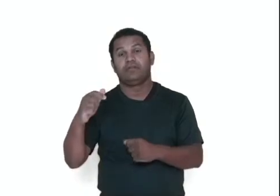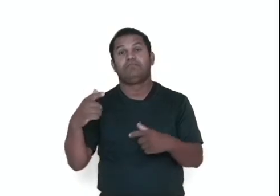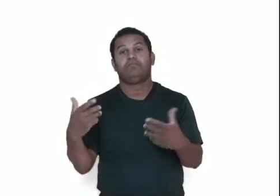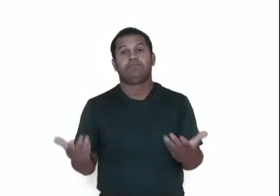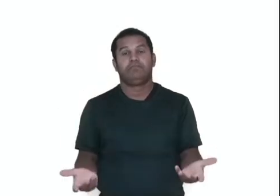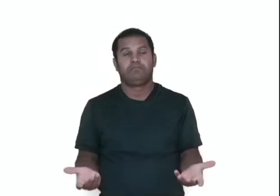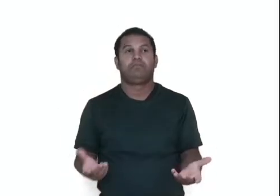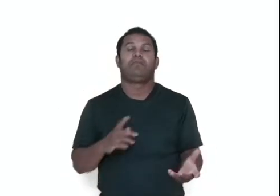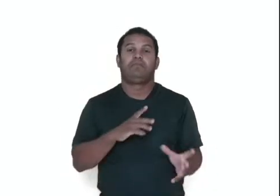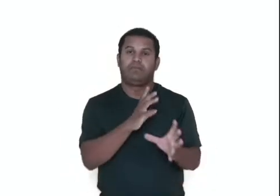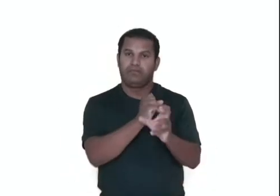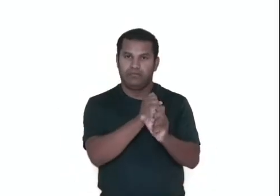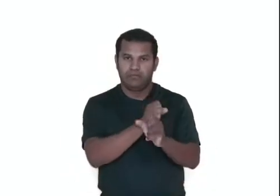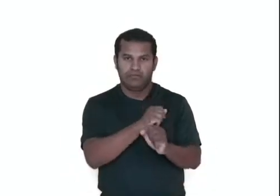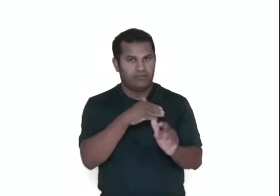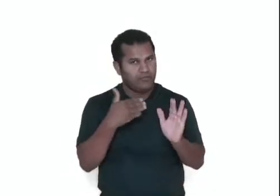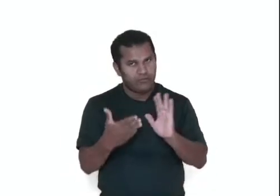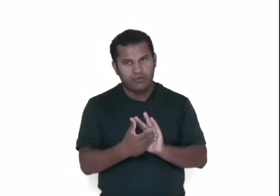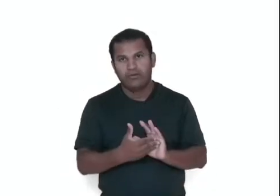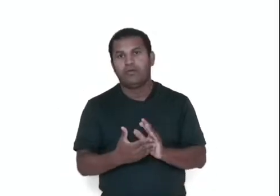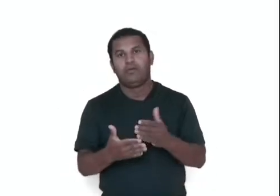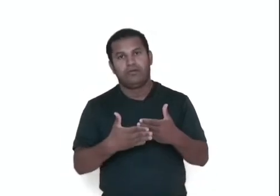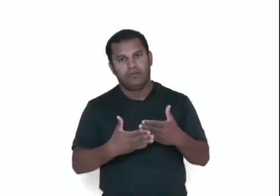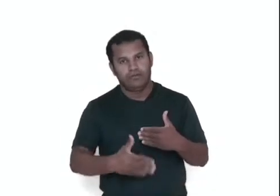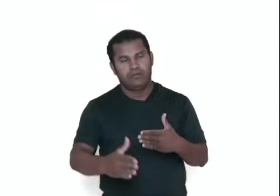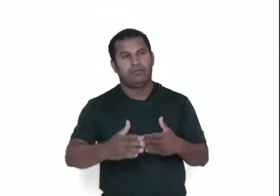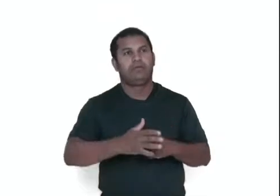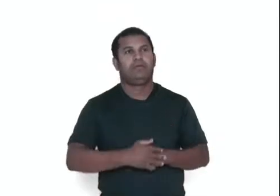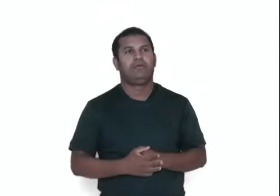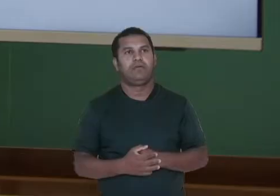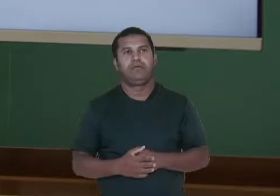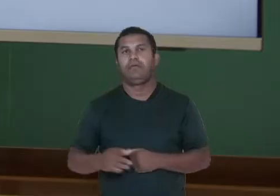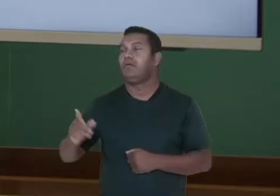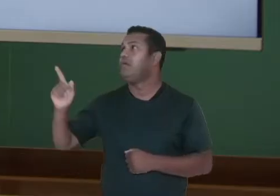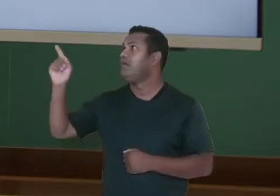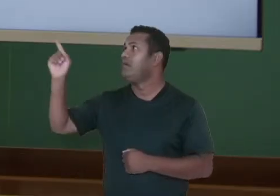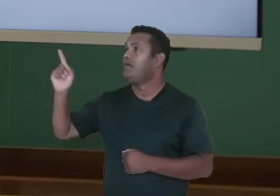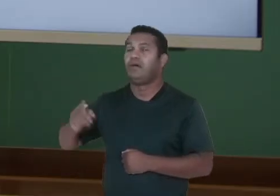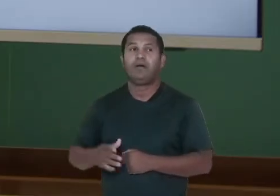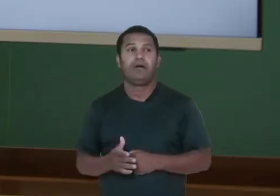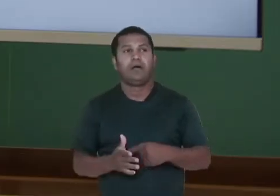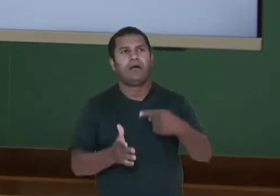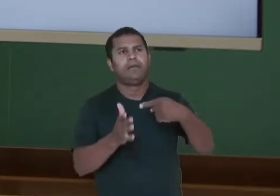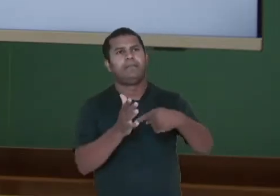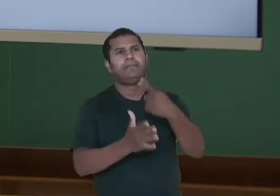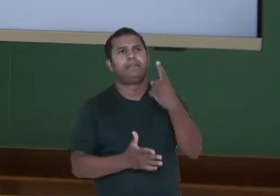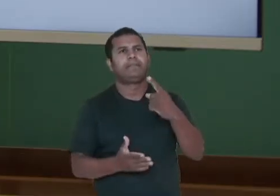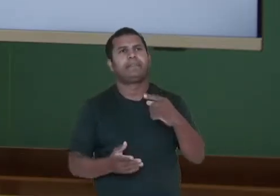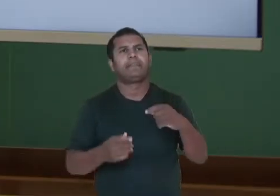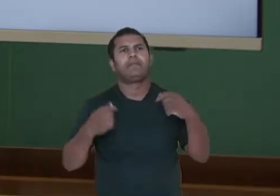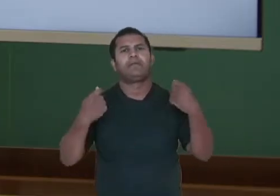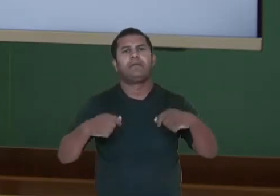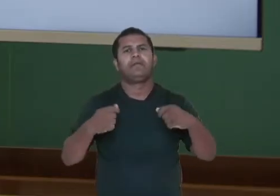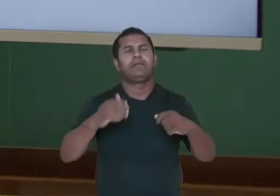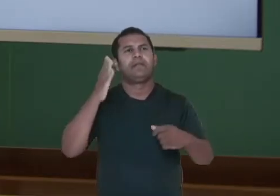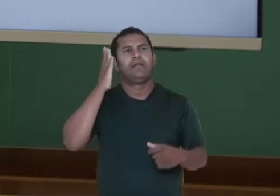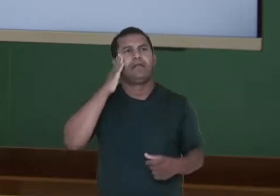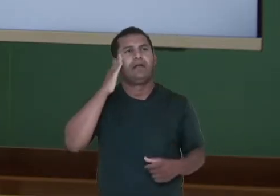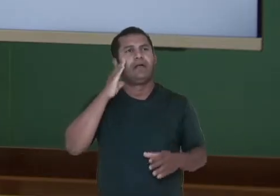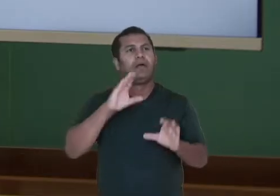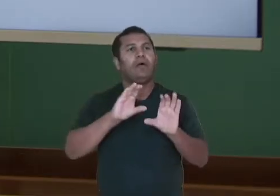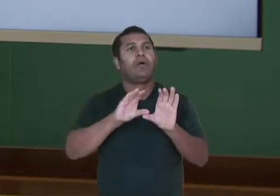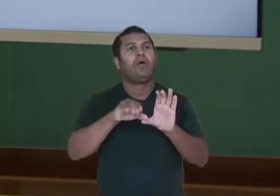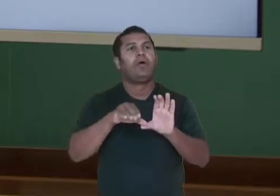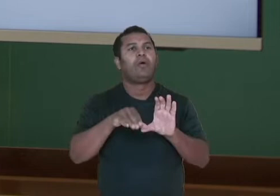conceito de quantidade de movimento de um corpo e também saber trabalhar com equações de primeiro grau aí, né? Aquelas parte fundamental da